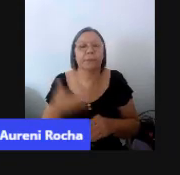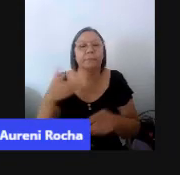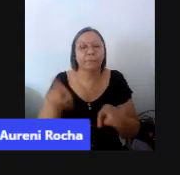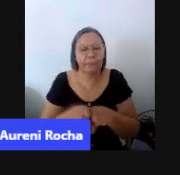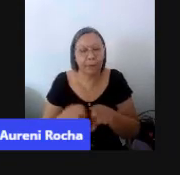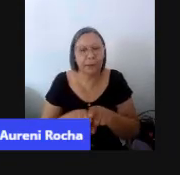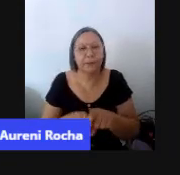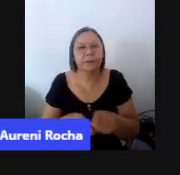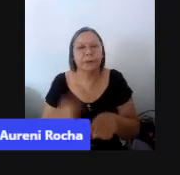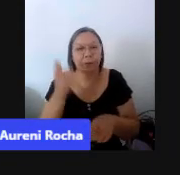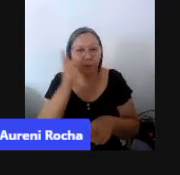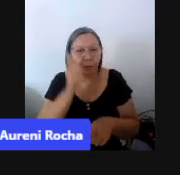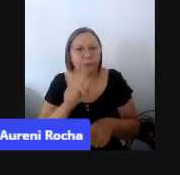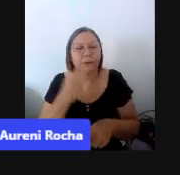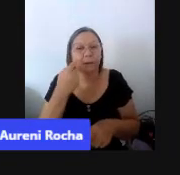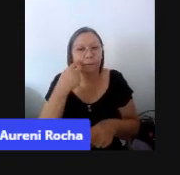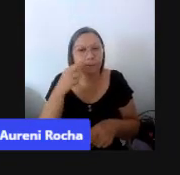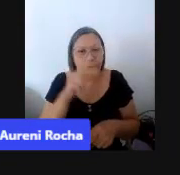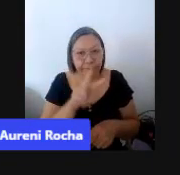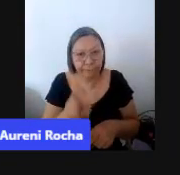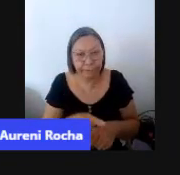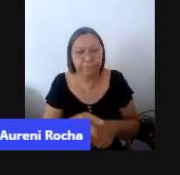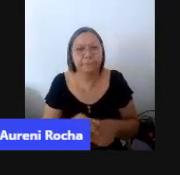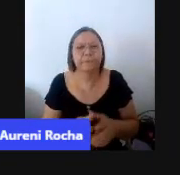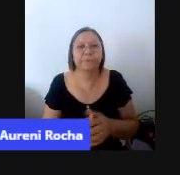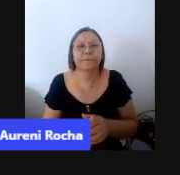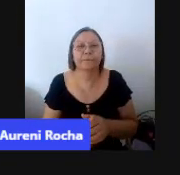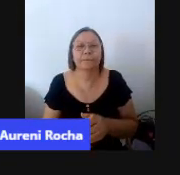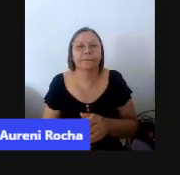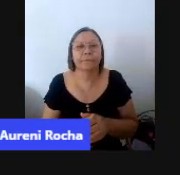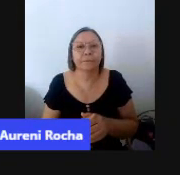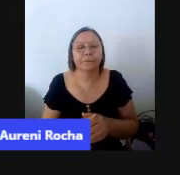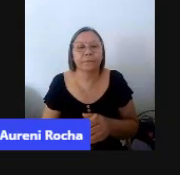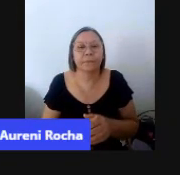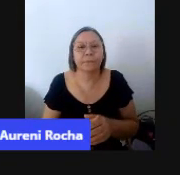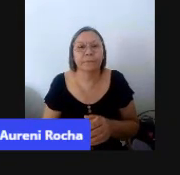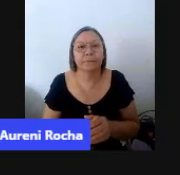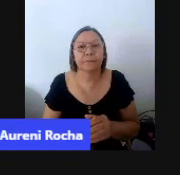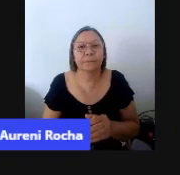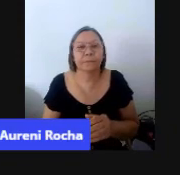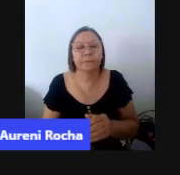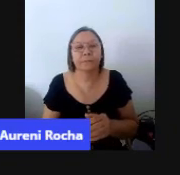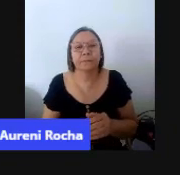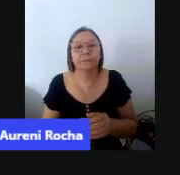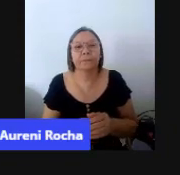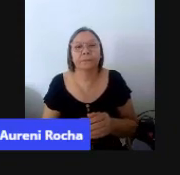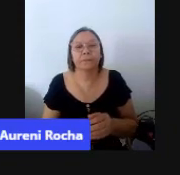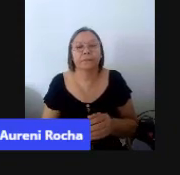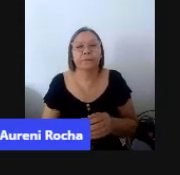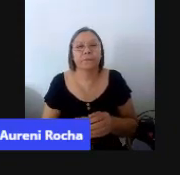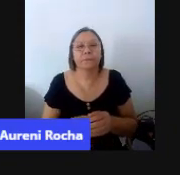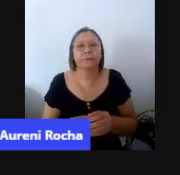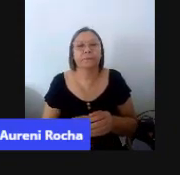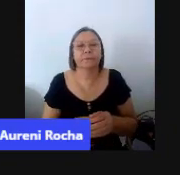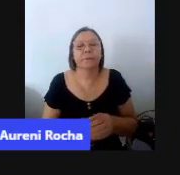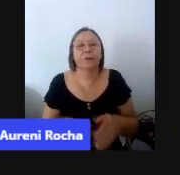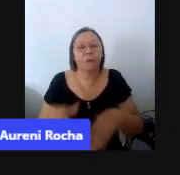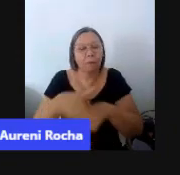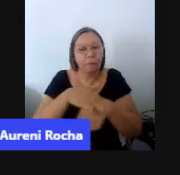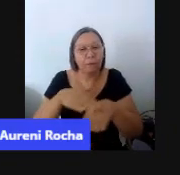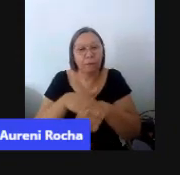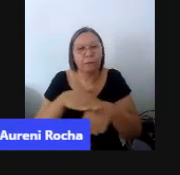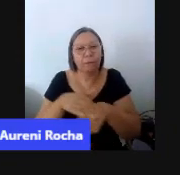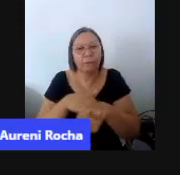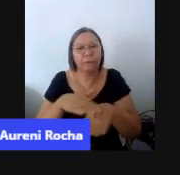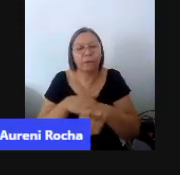para vocês também ouvirem o que, que elas, enfim, conversam sobre essa questão dentro